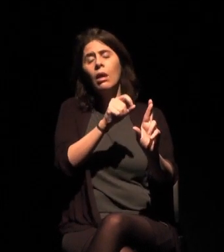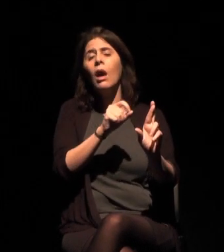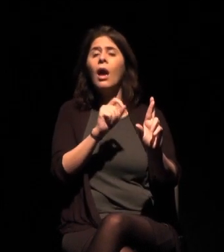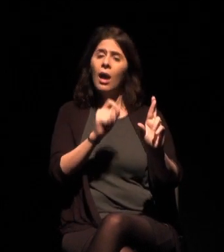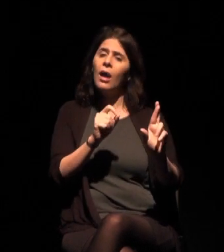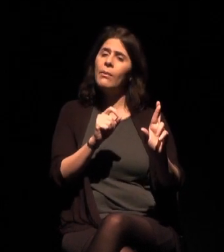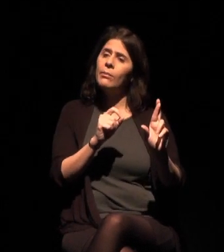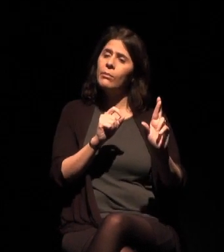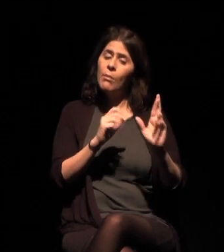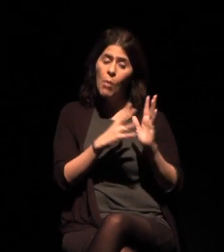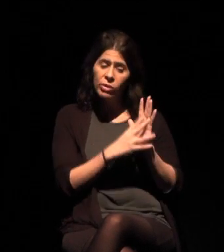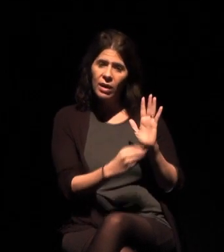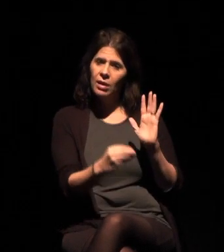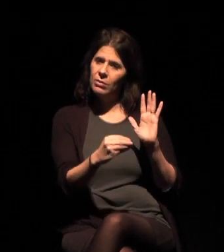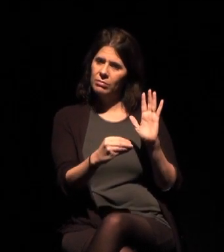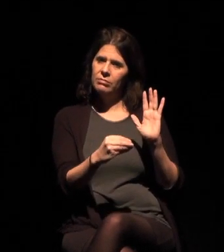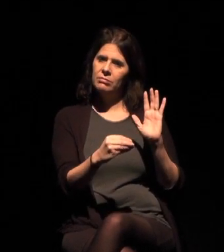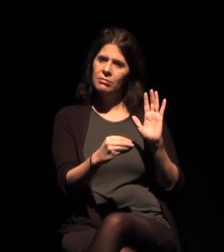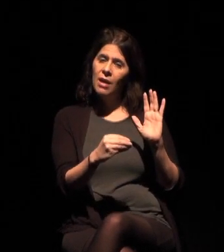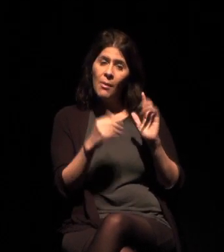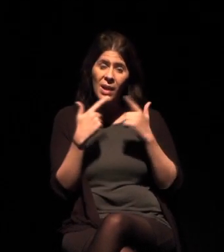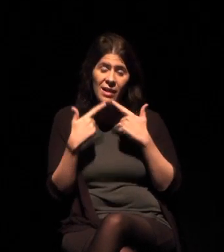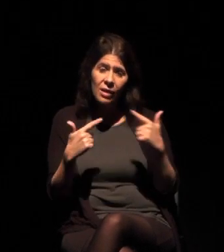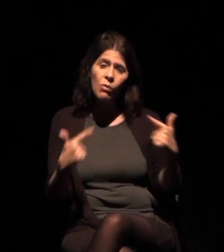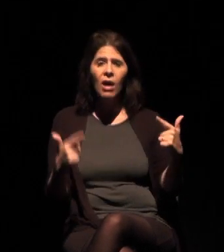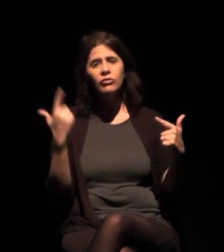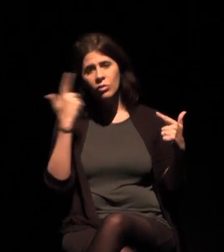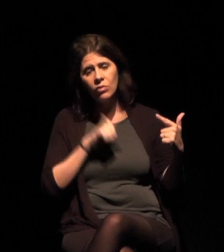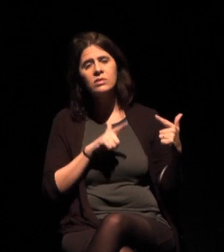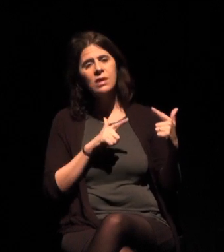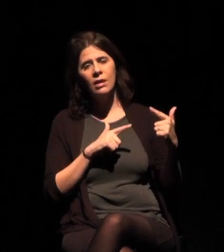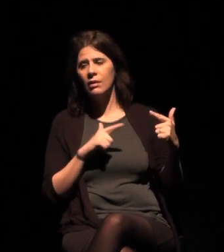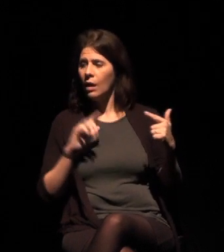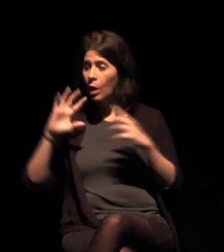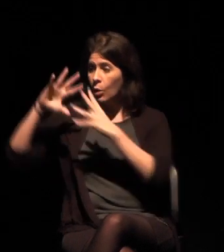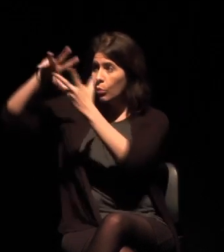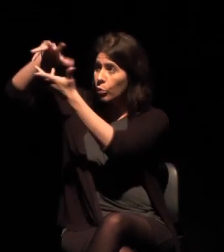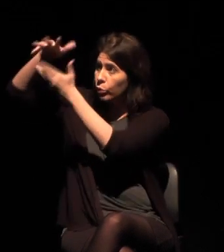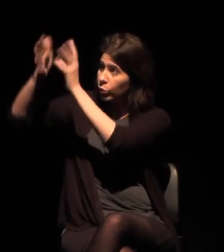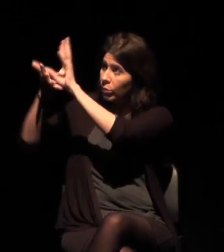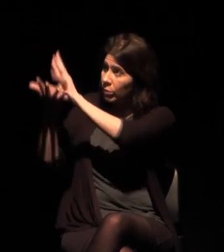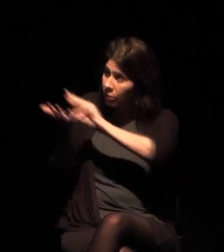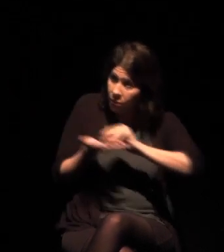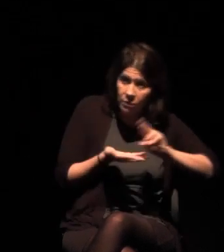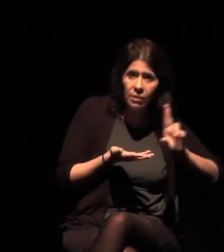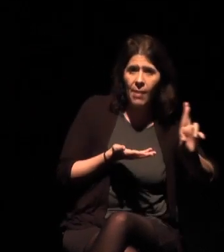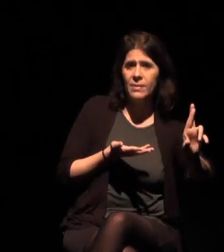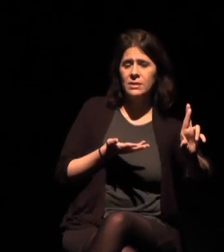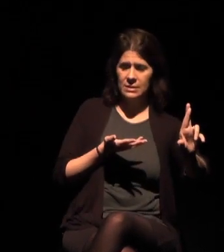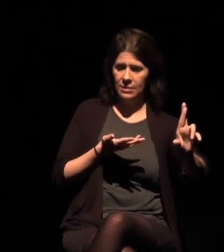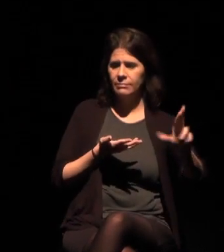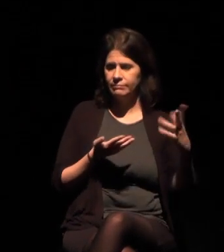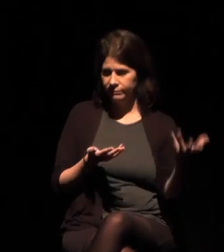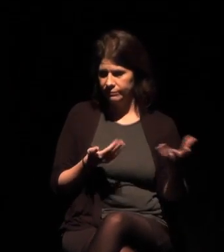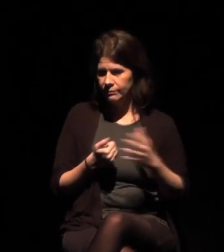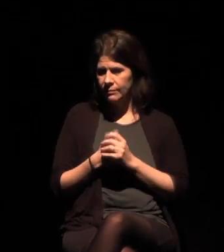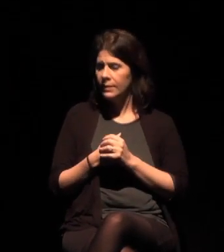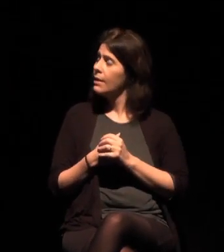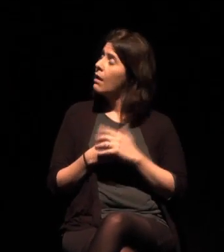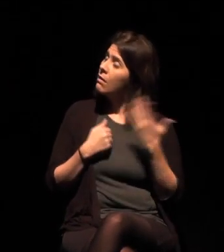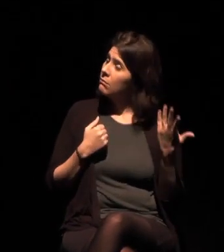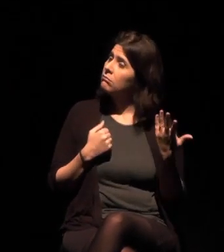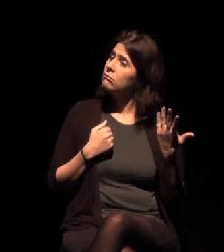certo então o que o a real questão que eu acho que o futuro é o seguinte pra que serve representar